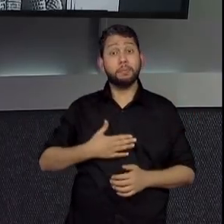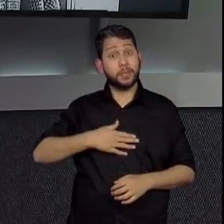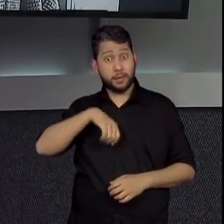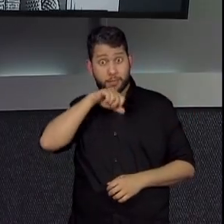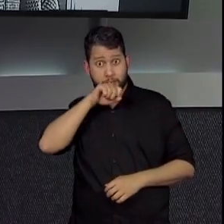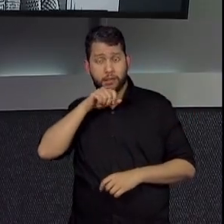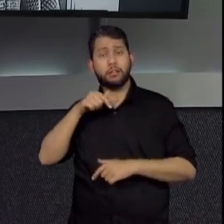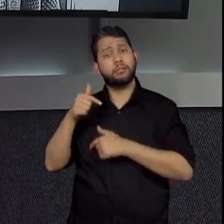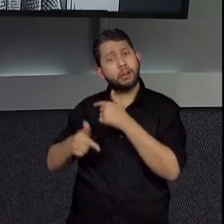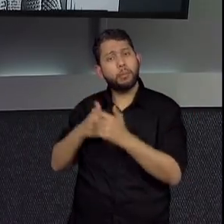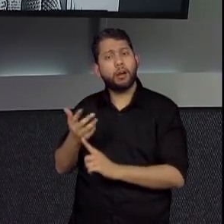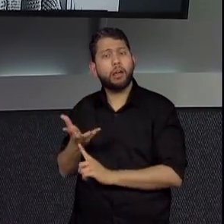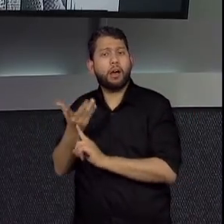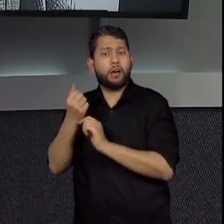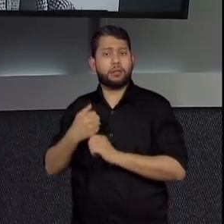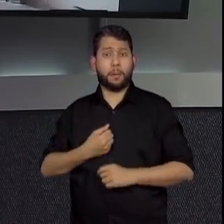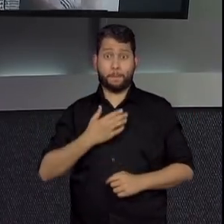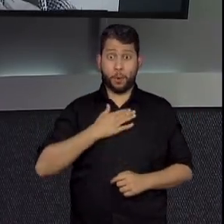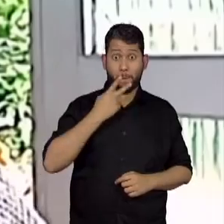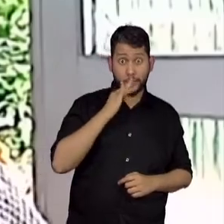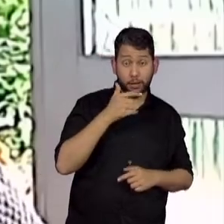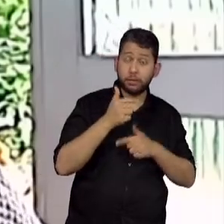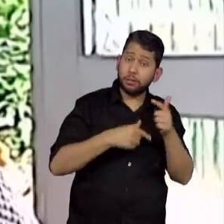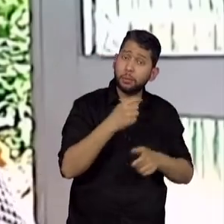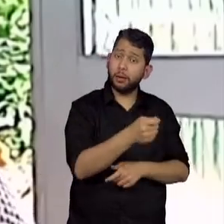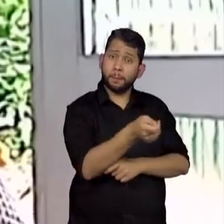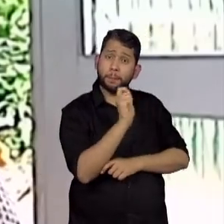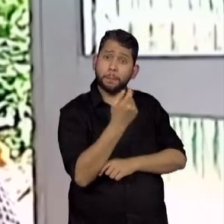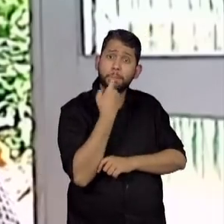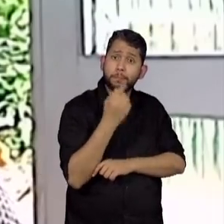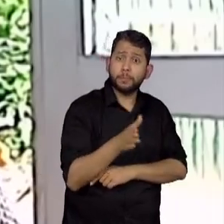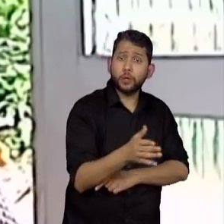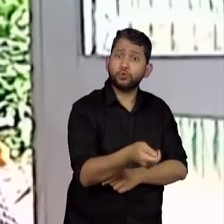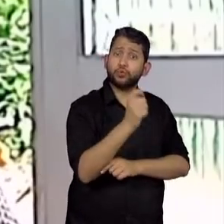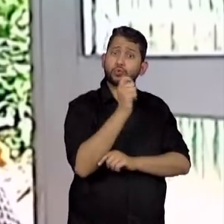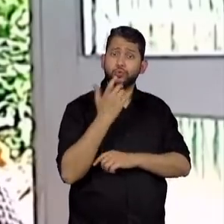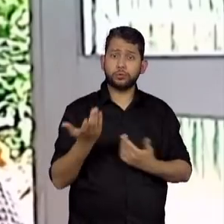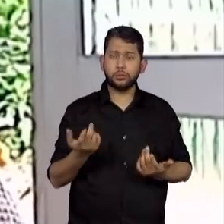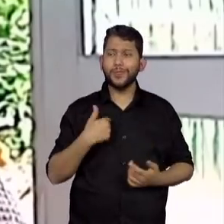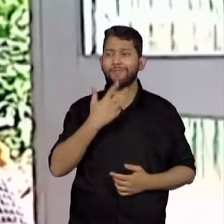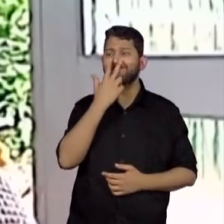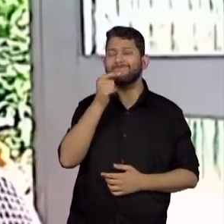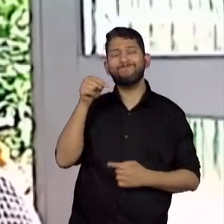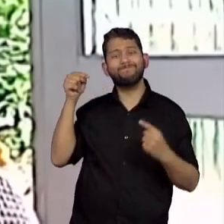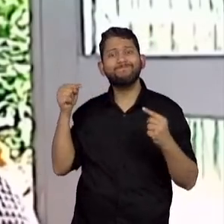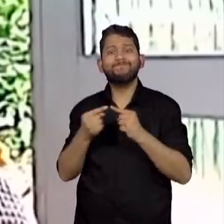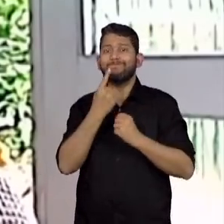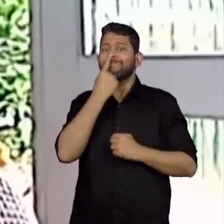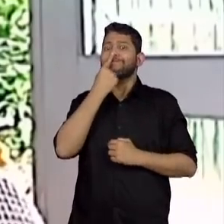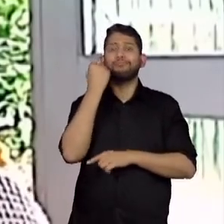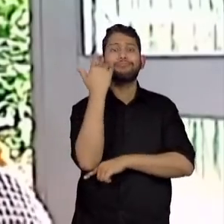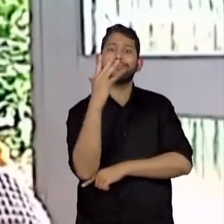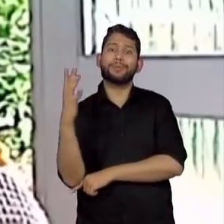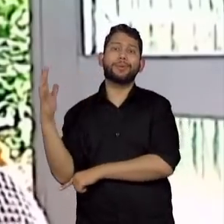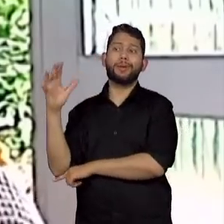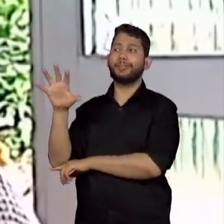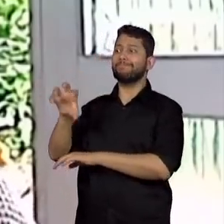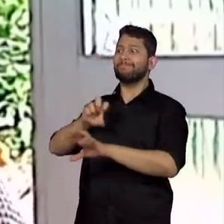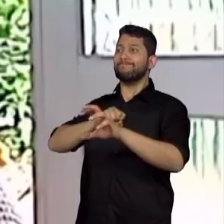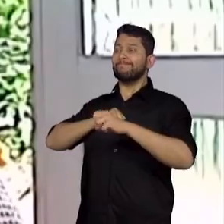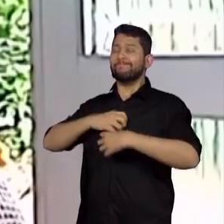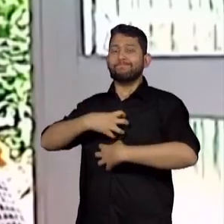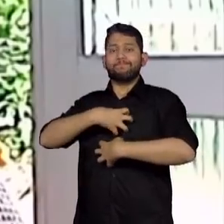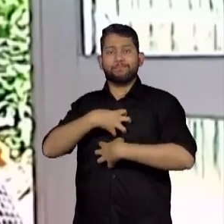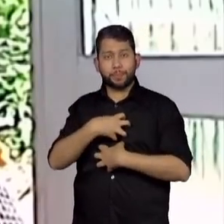pai é pescador e sempre tinha uma relação muito forte, né? Sempre estive muito em contato. E minha